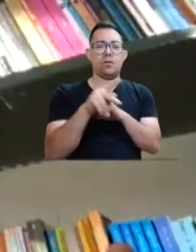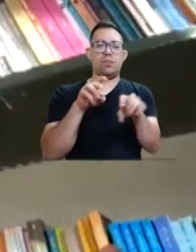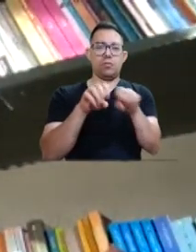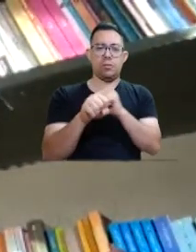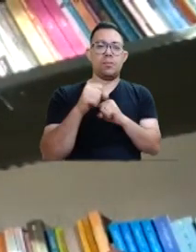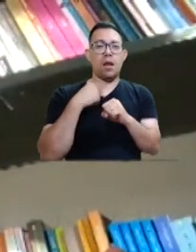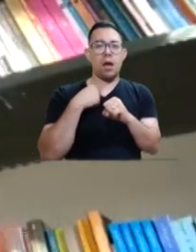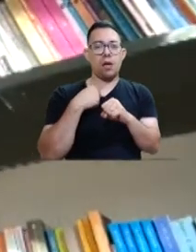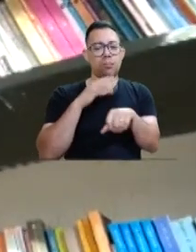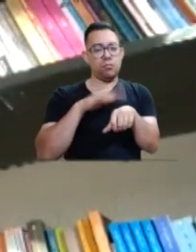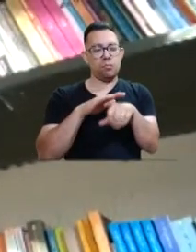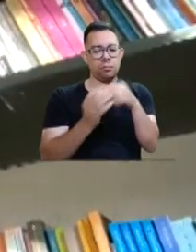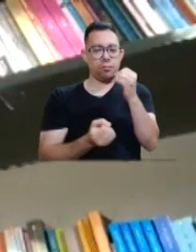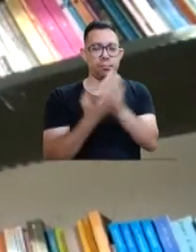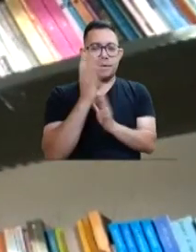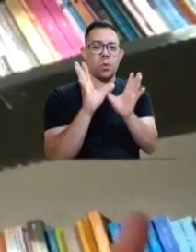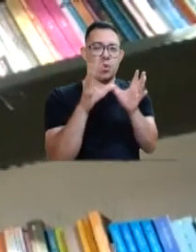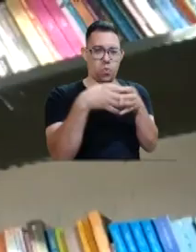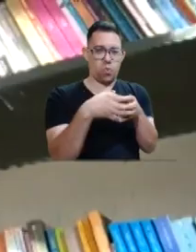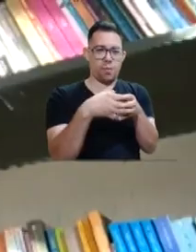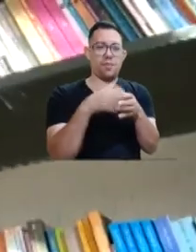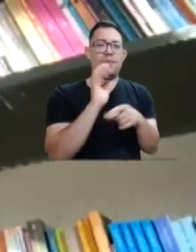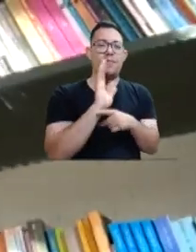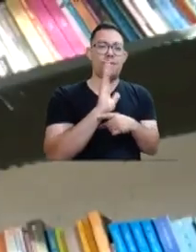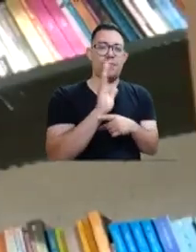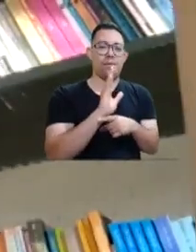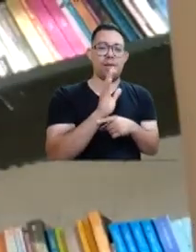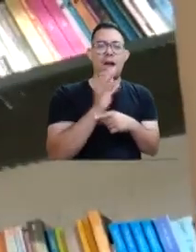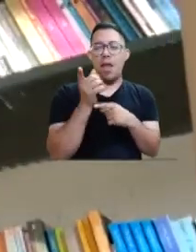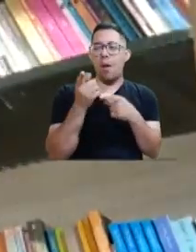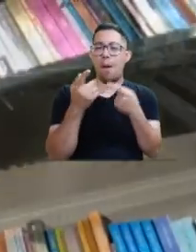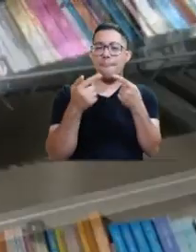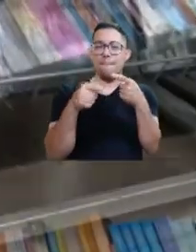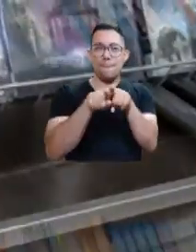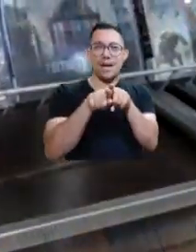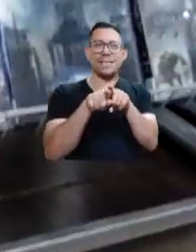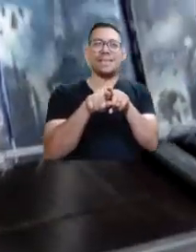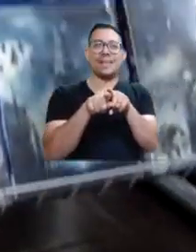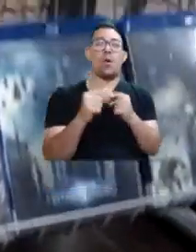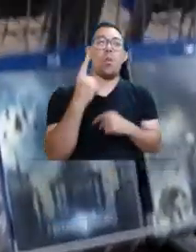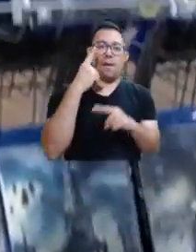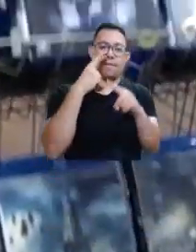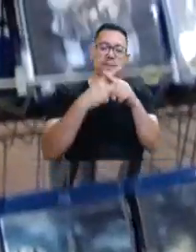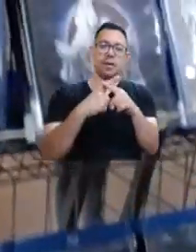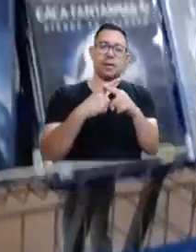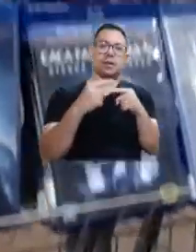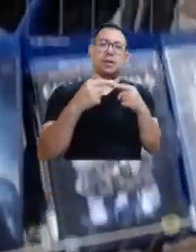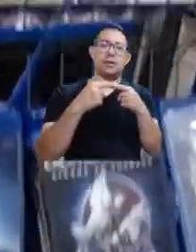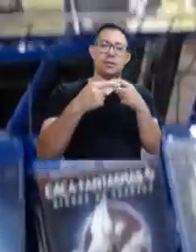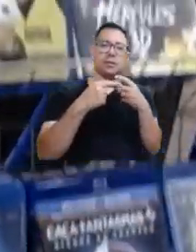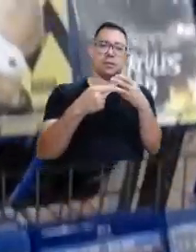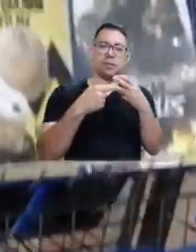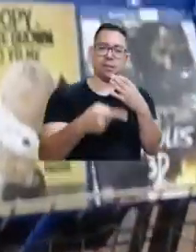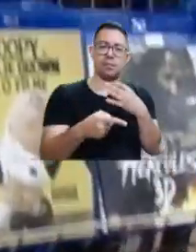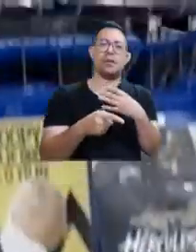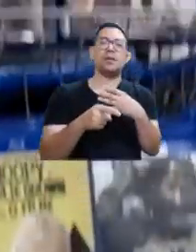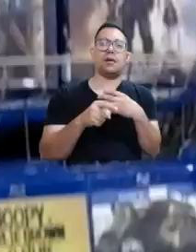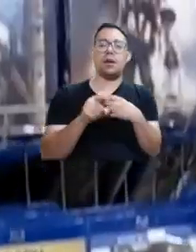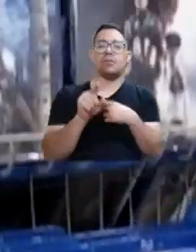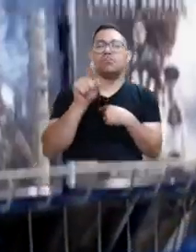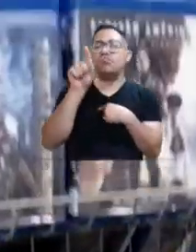Então, eu criei um videoclube dentro do Cefam com a parceria da Gramofone. Então, assim, uma vez por semana, um filme